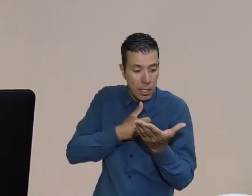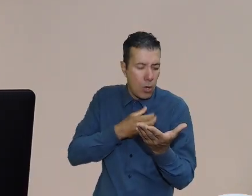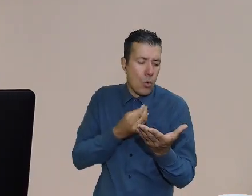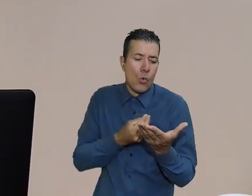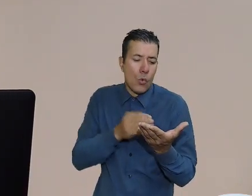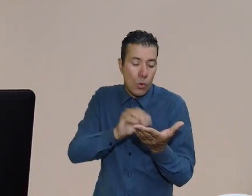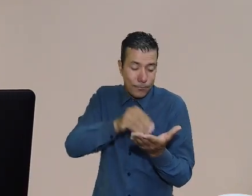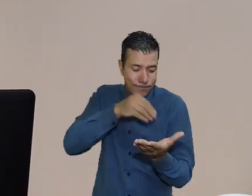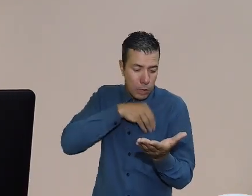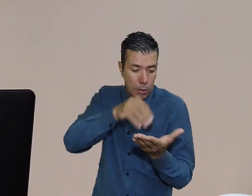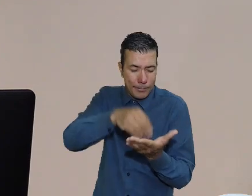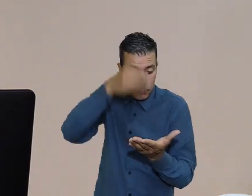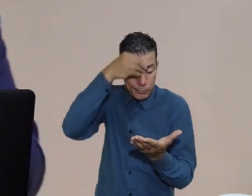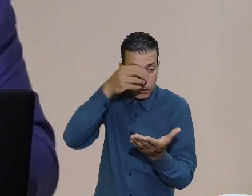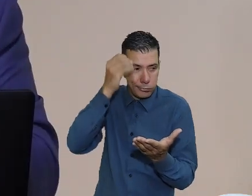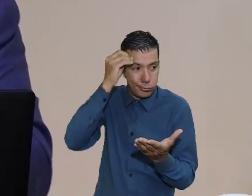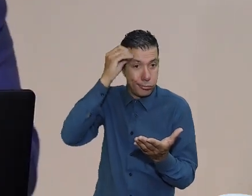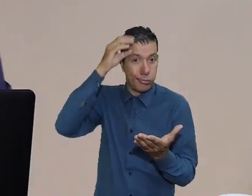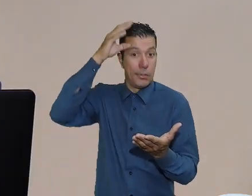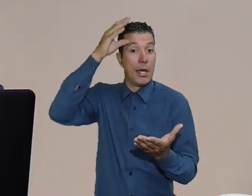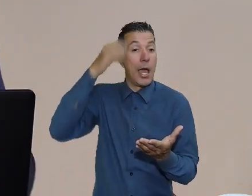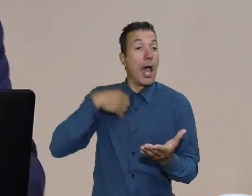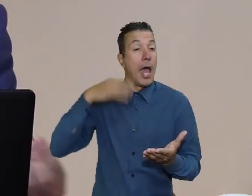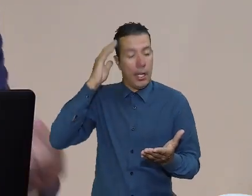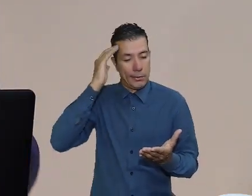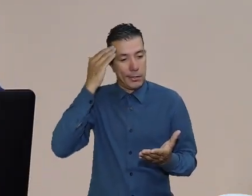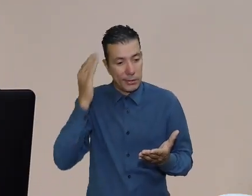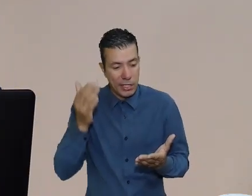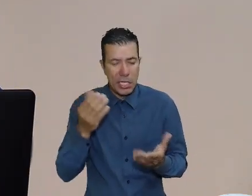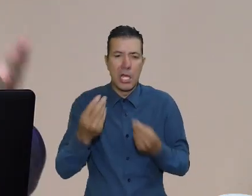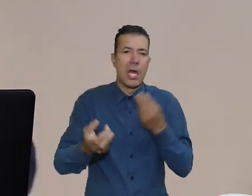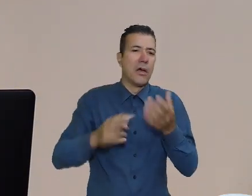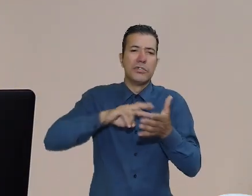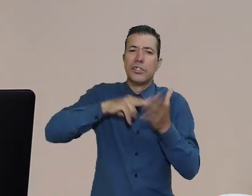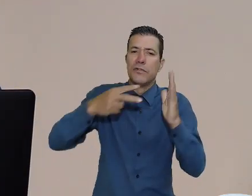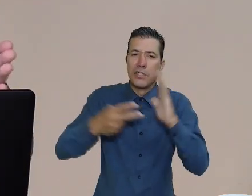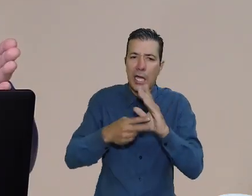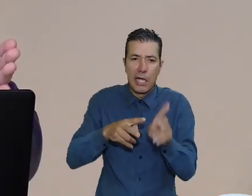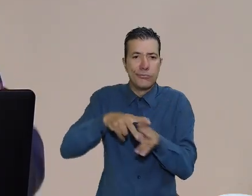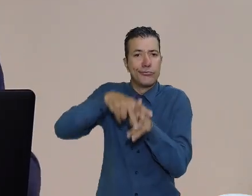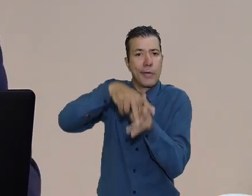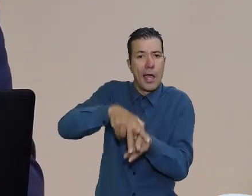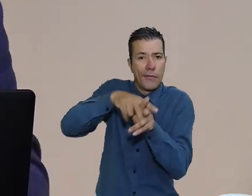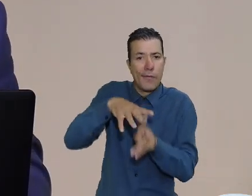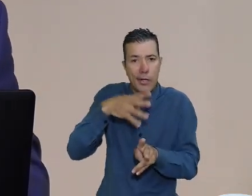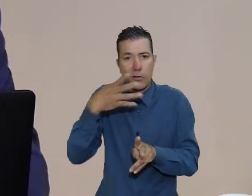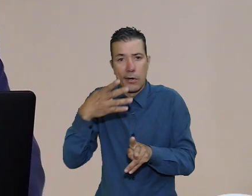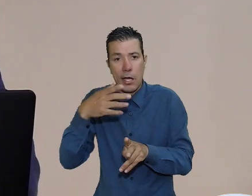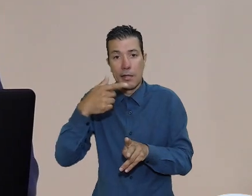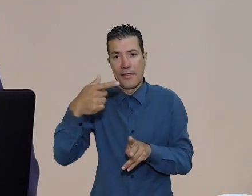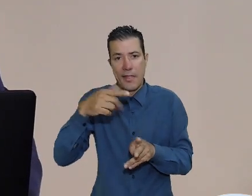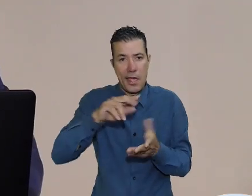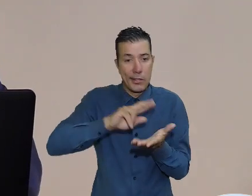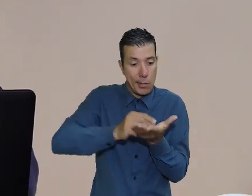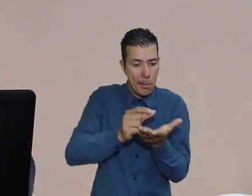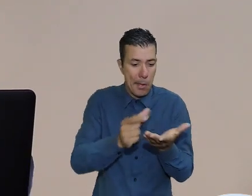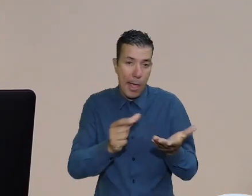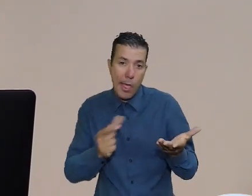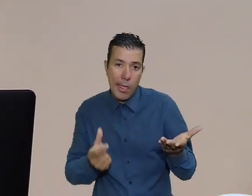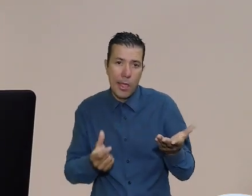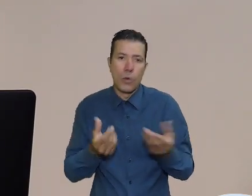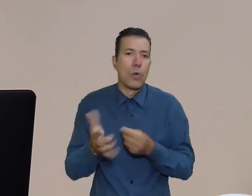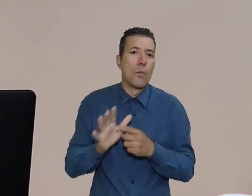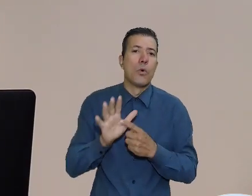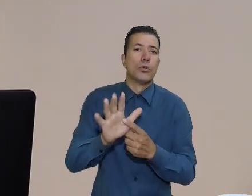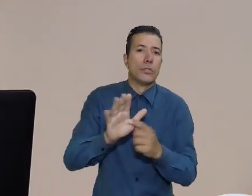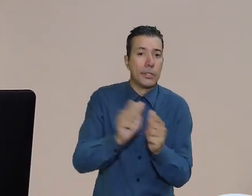explicasse rapidamente para a gente aí o que tem a ver essa questão dos cavalos, esses sete selos, e qual é o objetivo desses cavalos apresentados